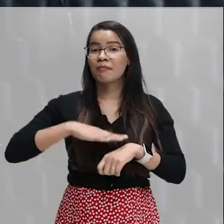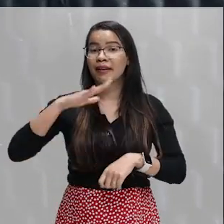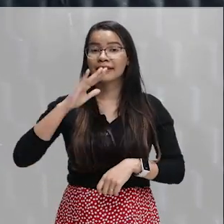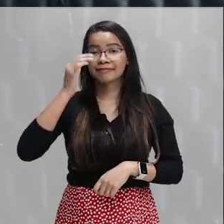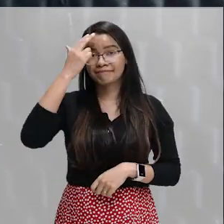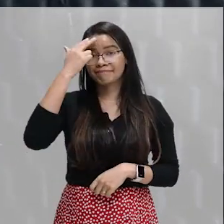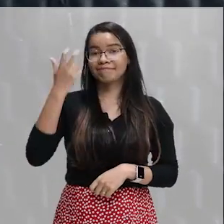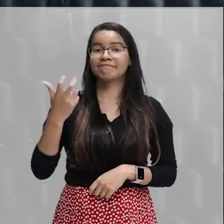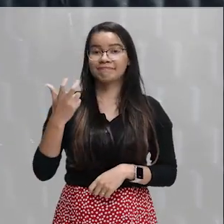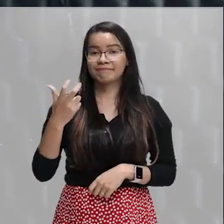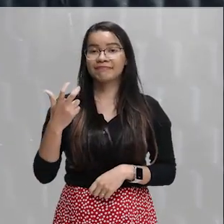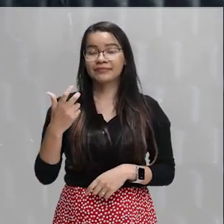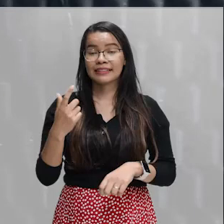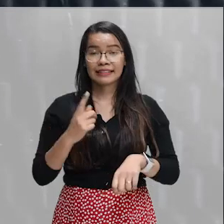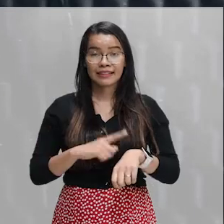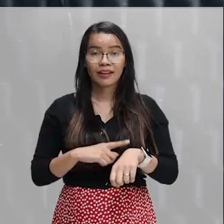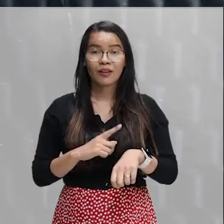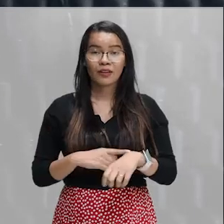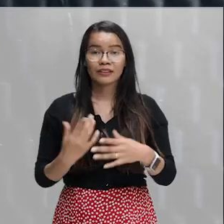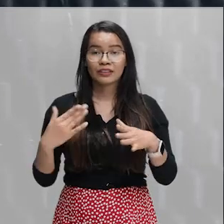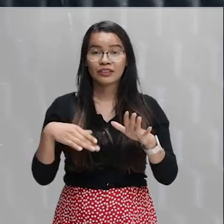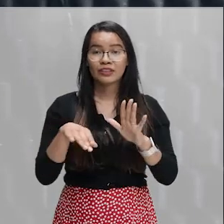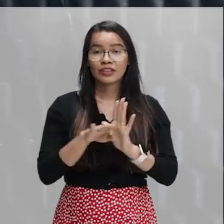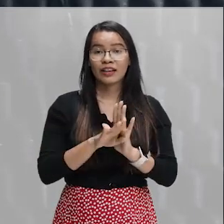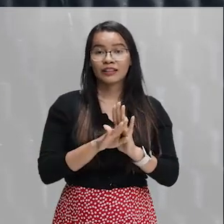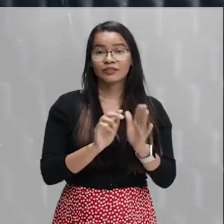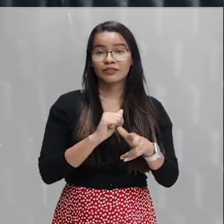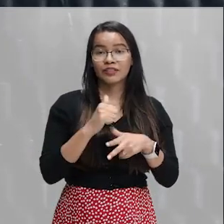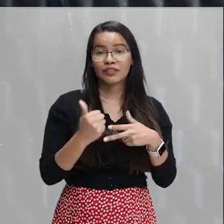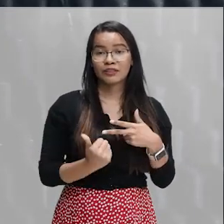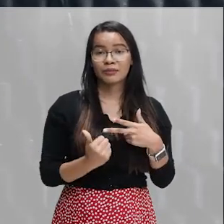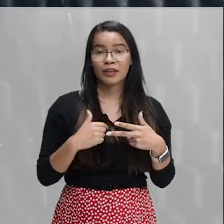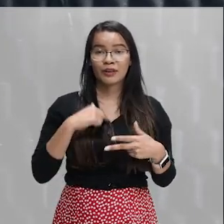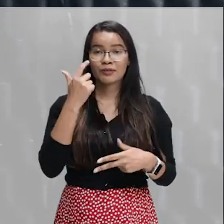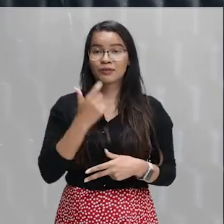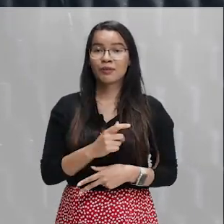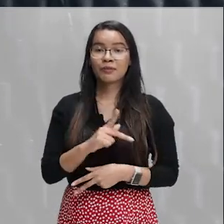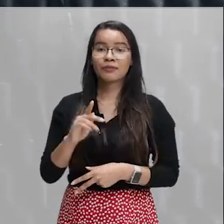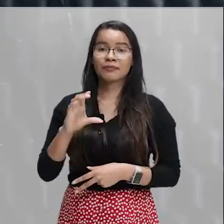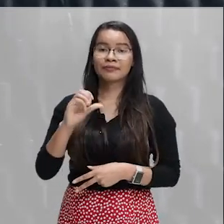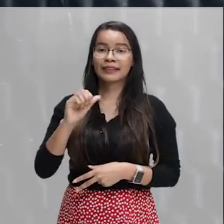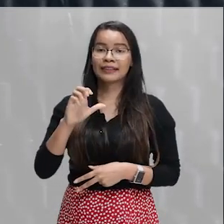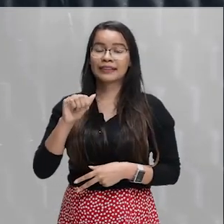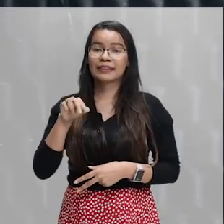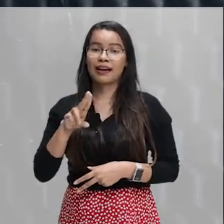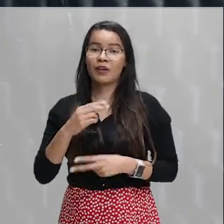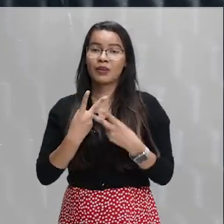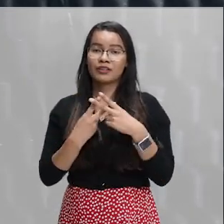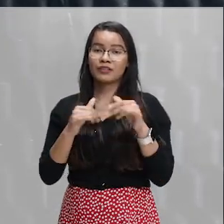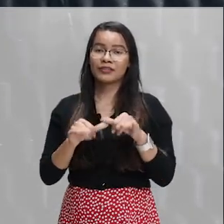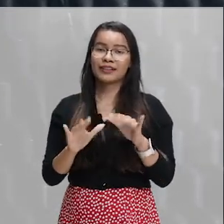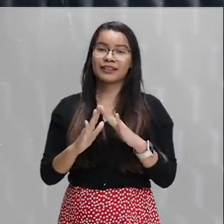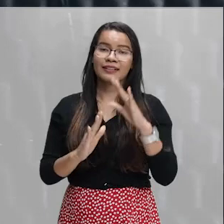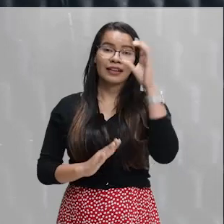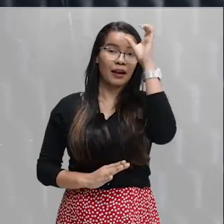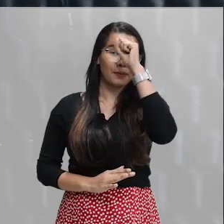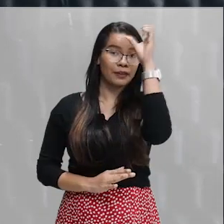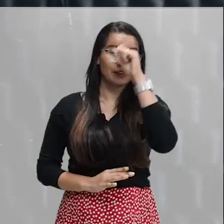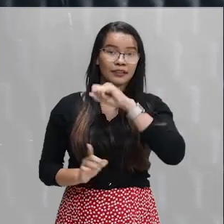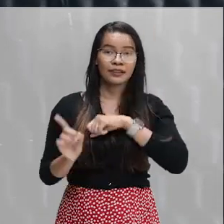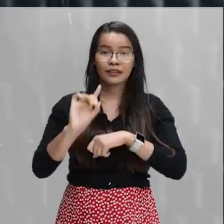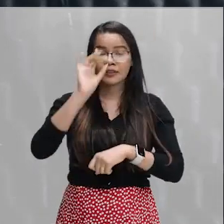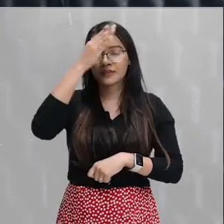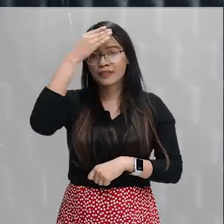craques, vamos dizer assim, na hora de chegar aí o vestibular, tá bom? Eu sou a Cacau Sotero, programa Fica em Casa Aprendendo. E não